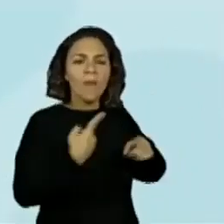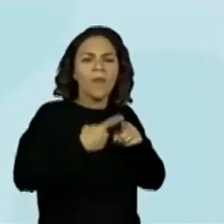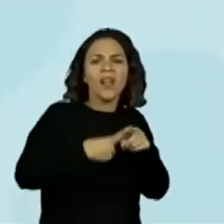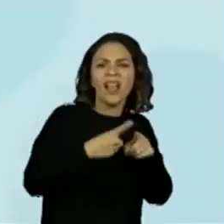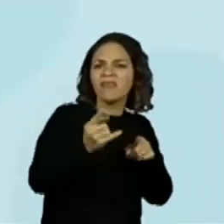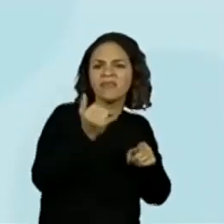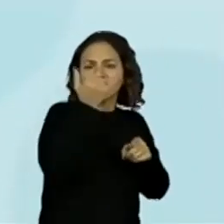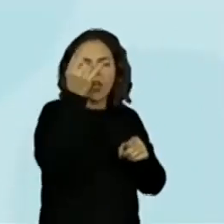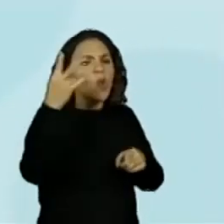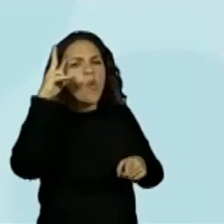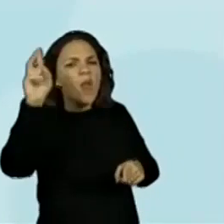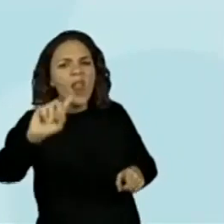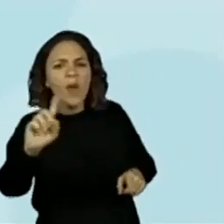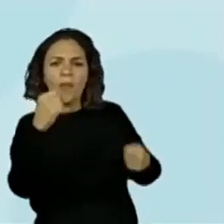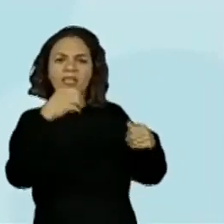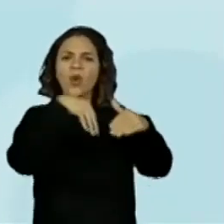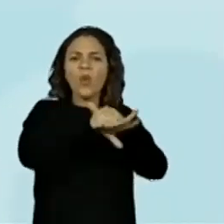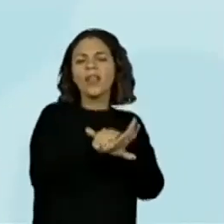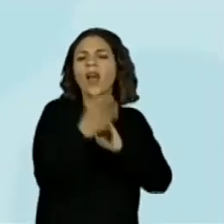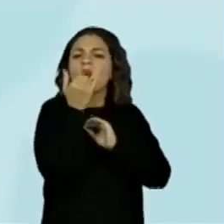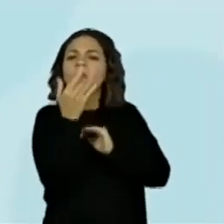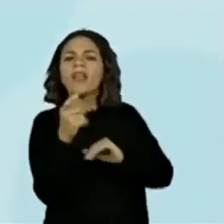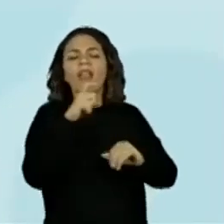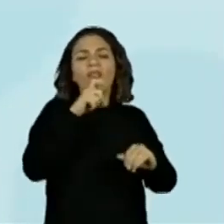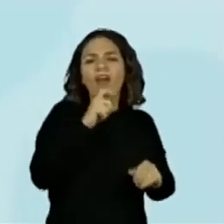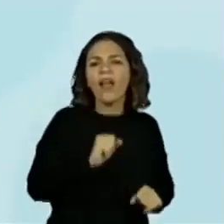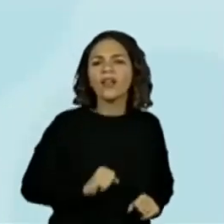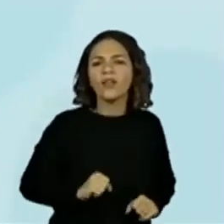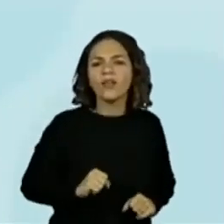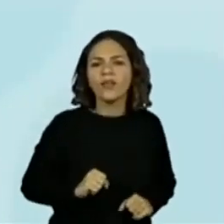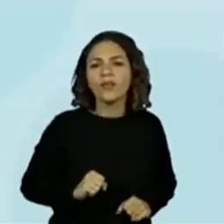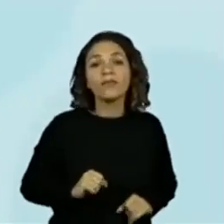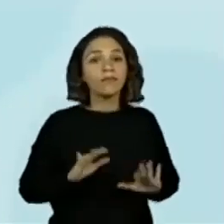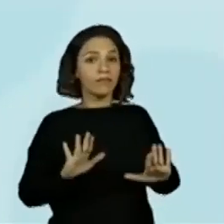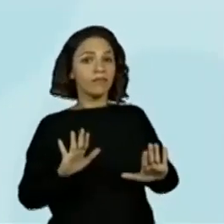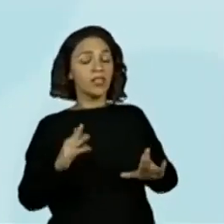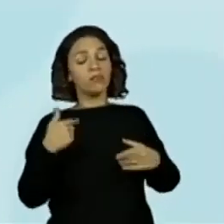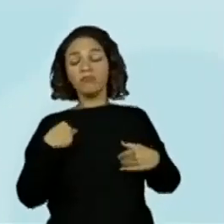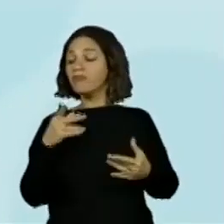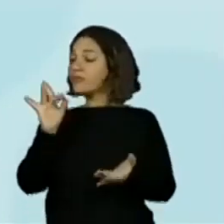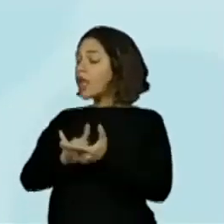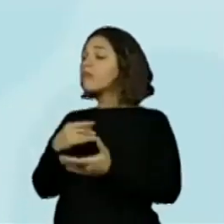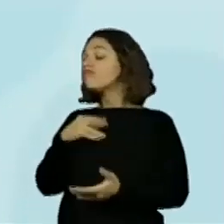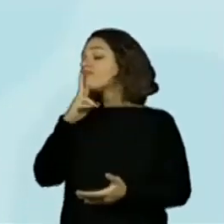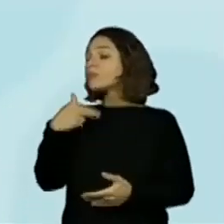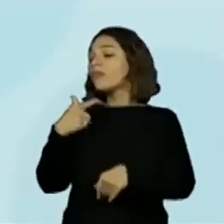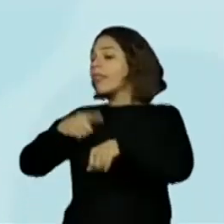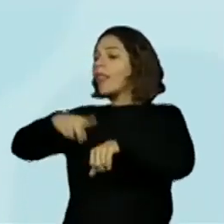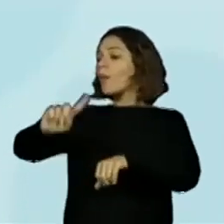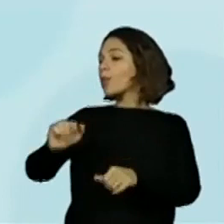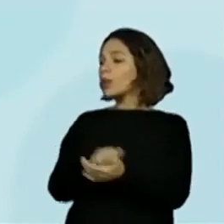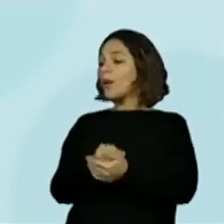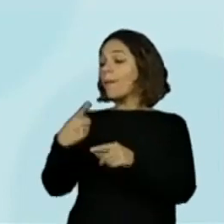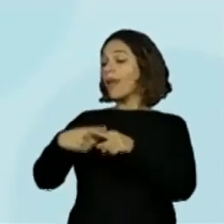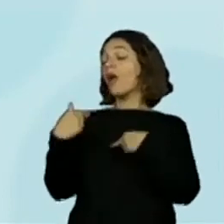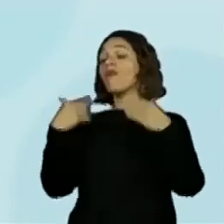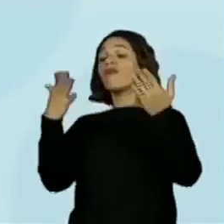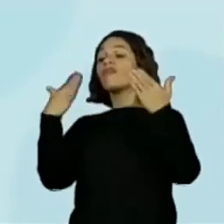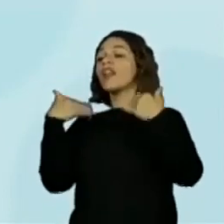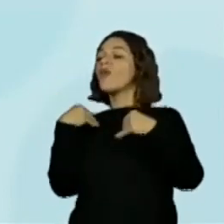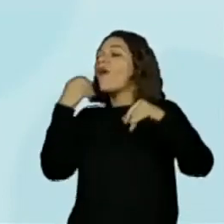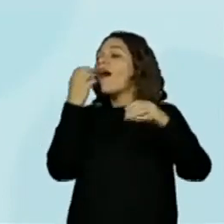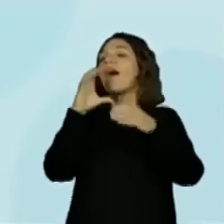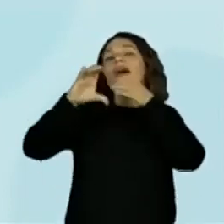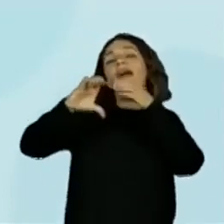acaso não se lembrou de guardar comida para inverno? Para falar a verdade, não tive tempo, respondeu a cigarra. Passei o verão